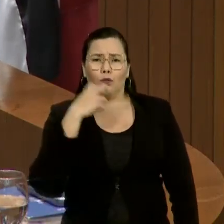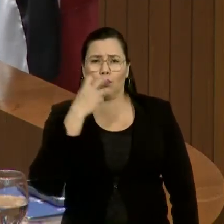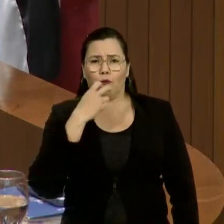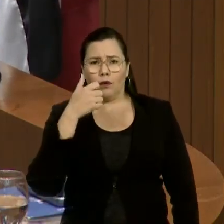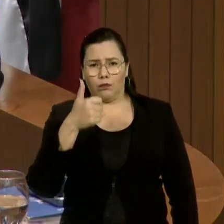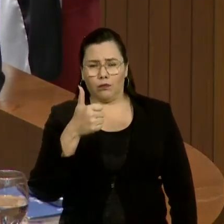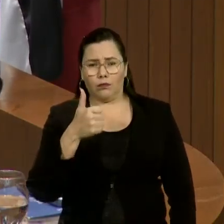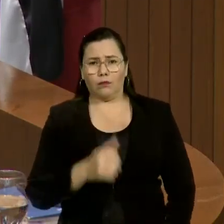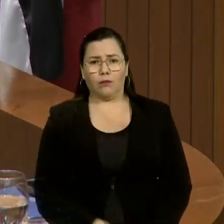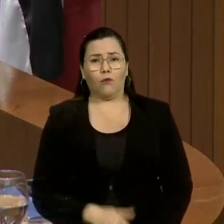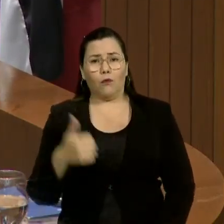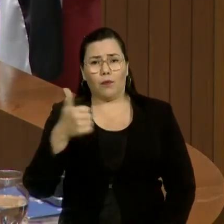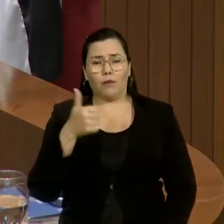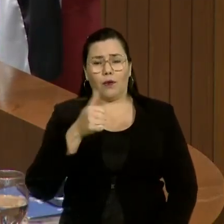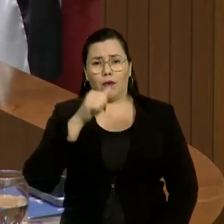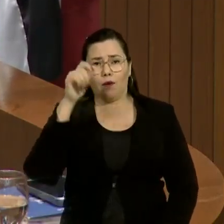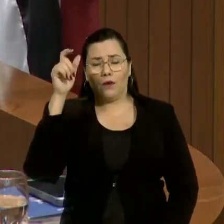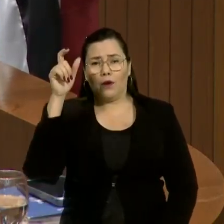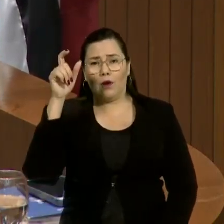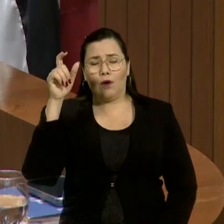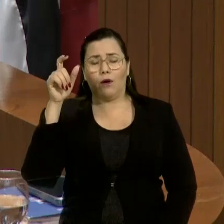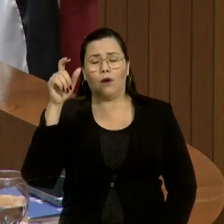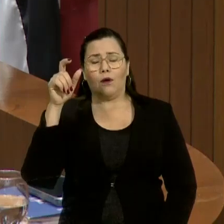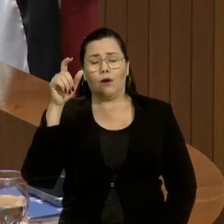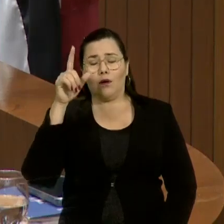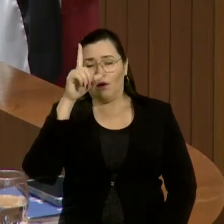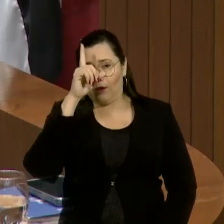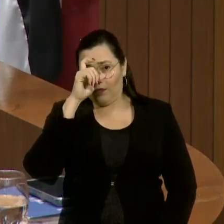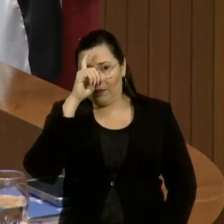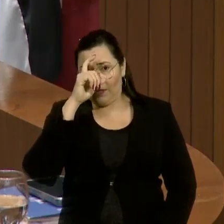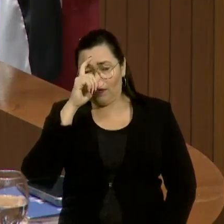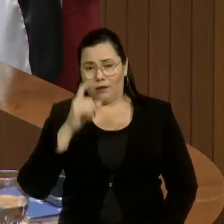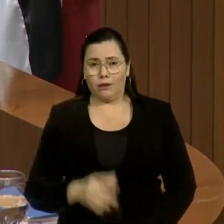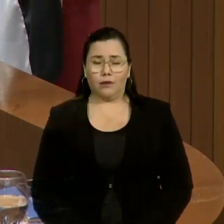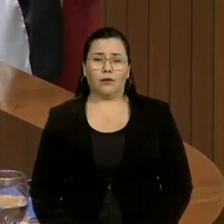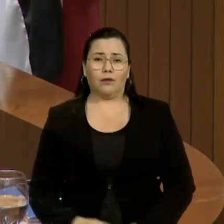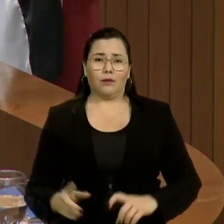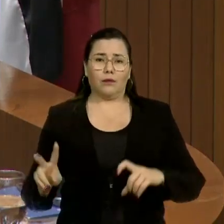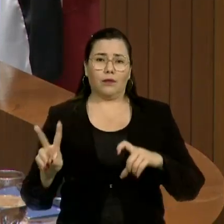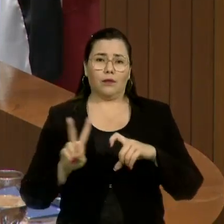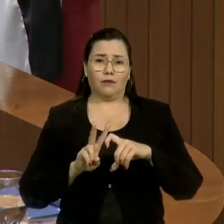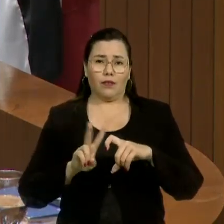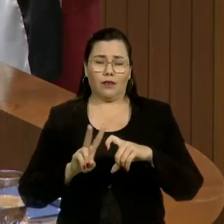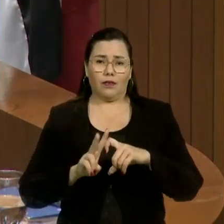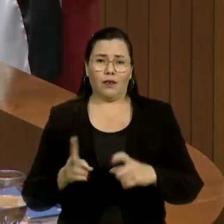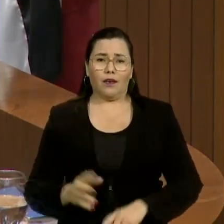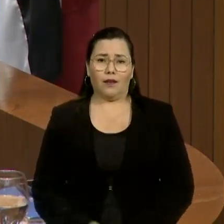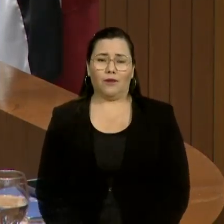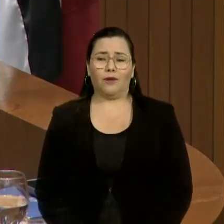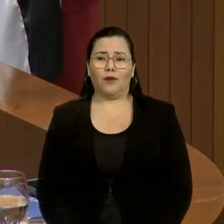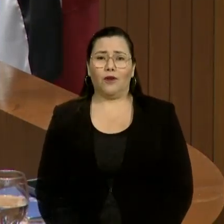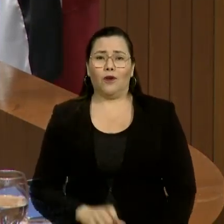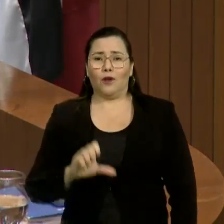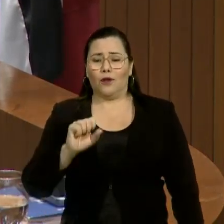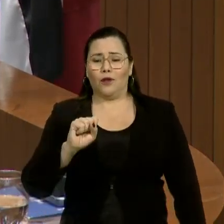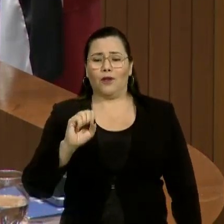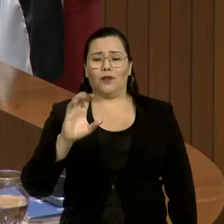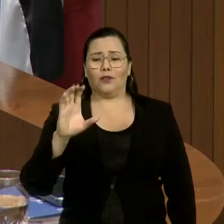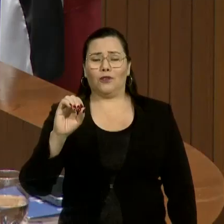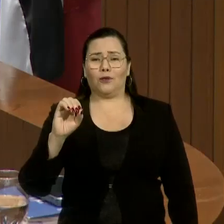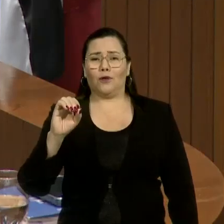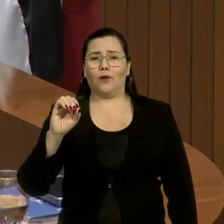primeiro hospital veterinário de São Luís. Um verdadeiro caos na instalação do hospital. A